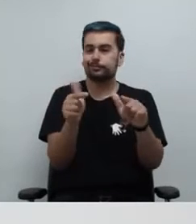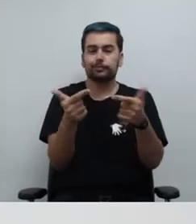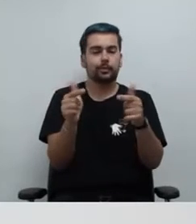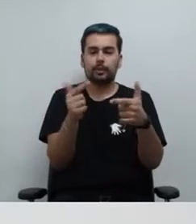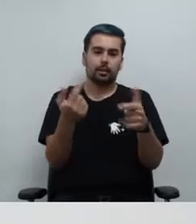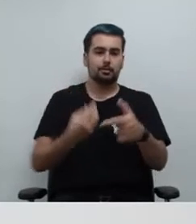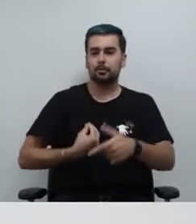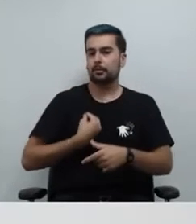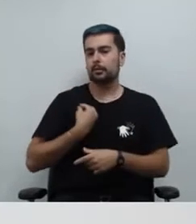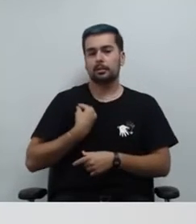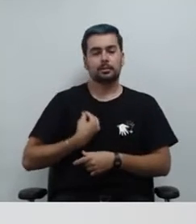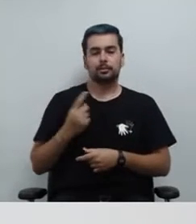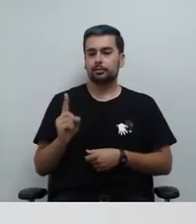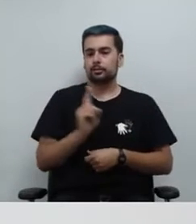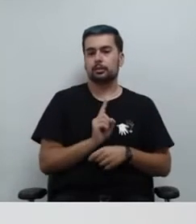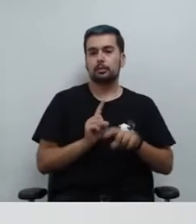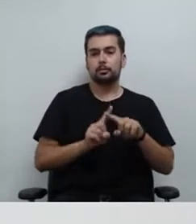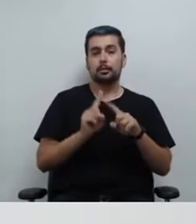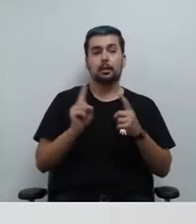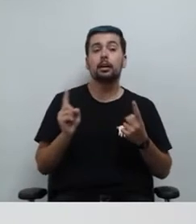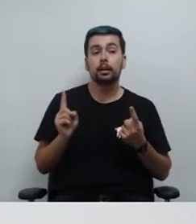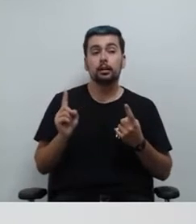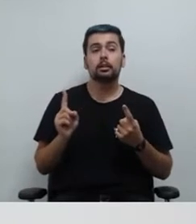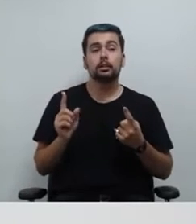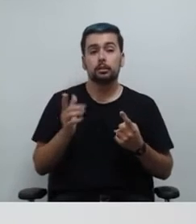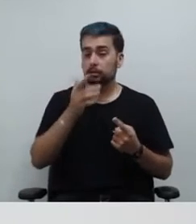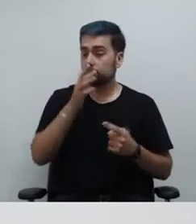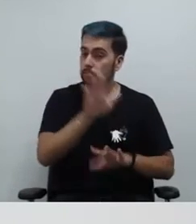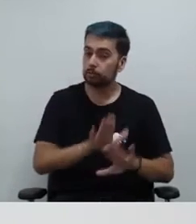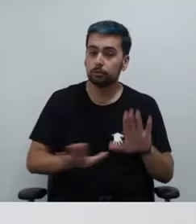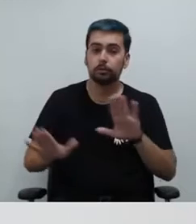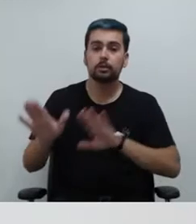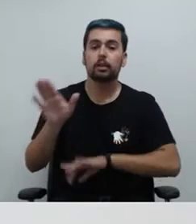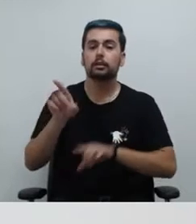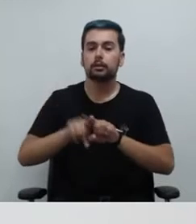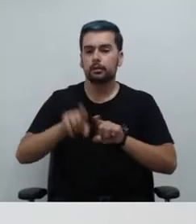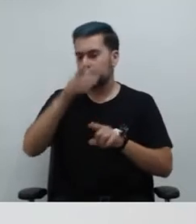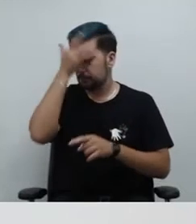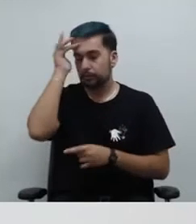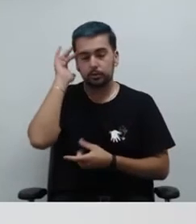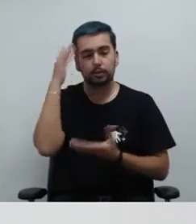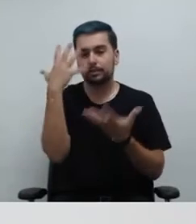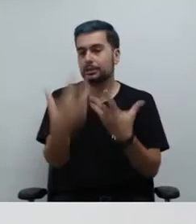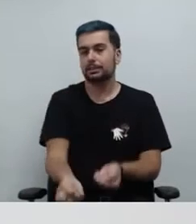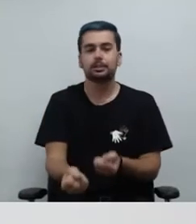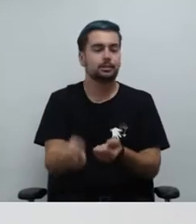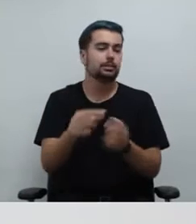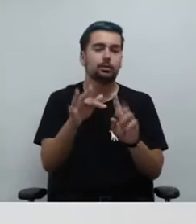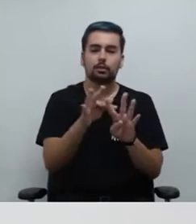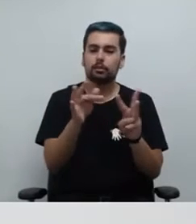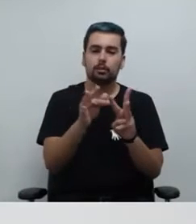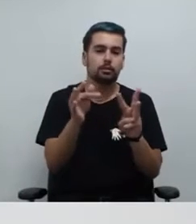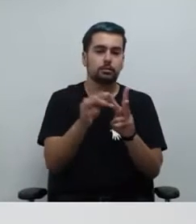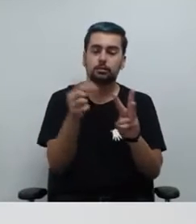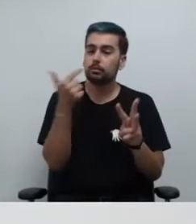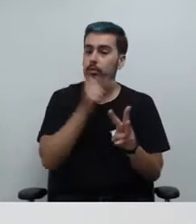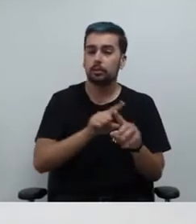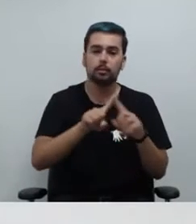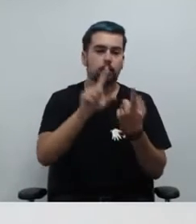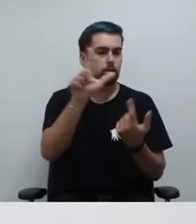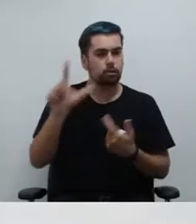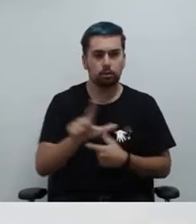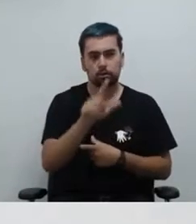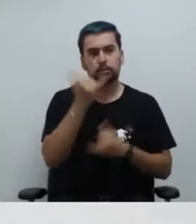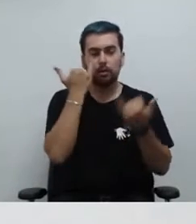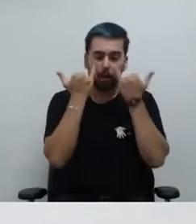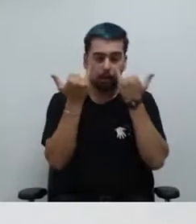mas sem descuidar daquelas que não têm essa possibilidade de aderir no virtual. Mas, lógico, vou me